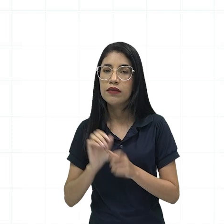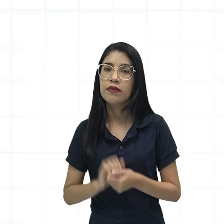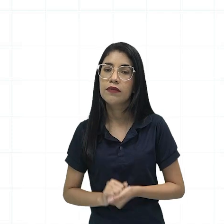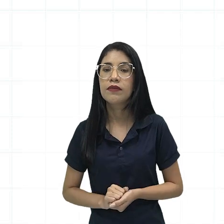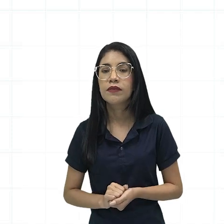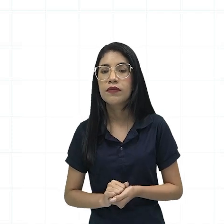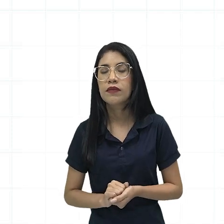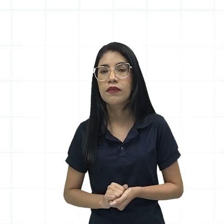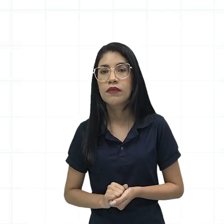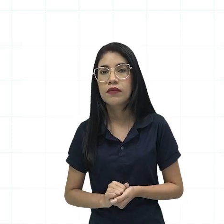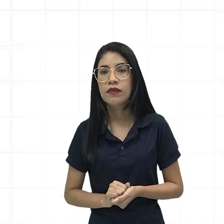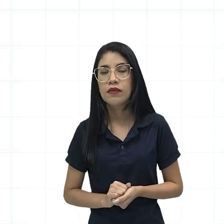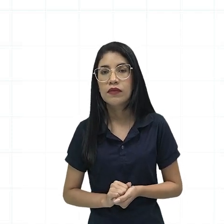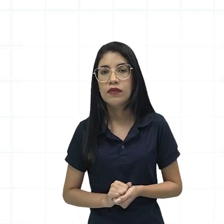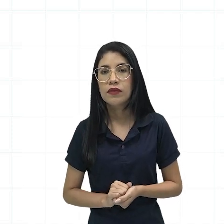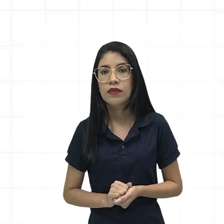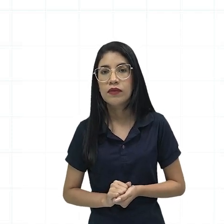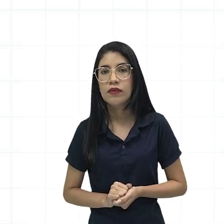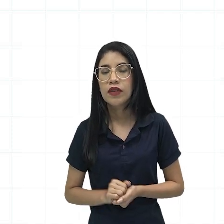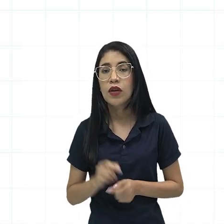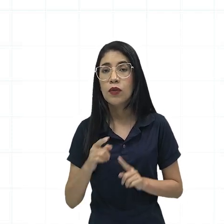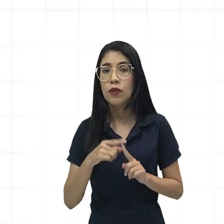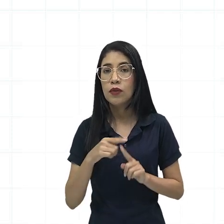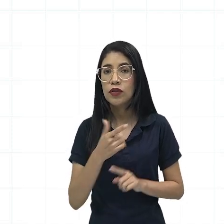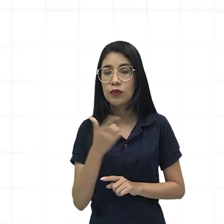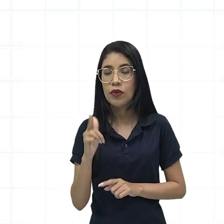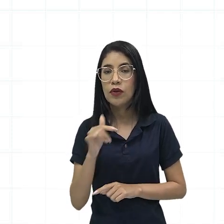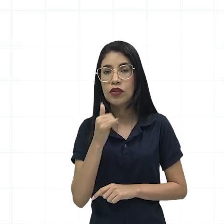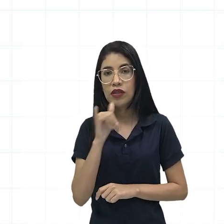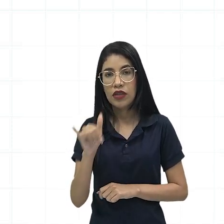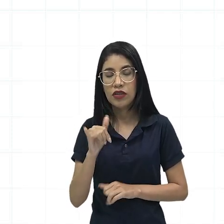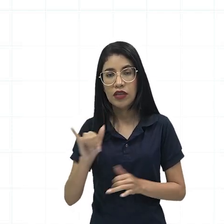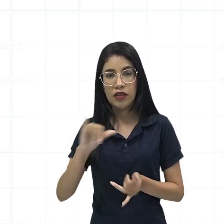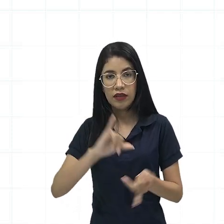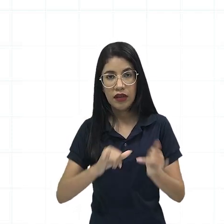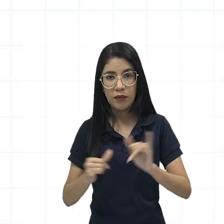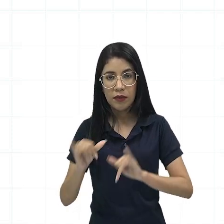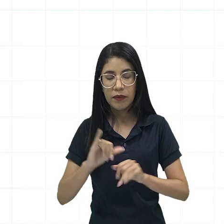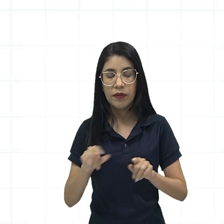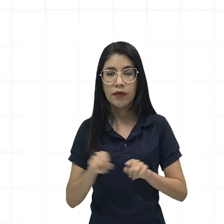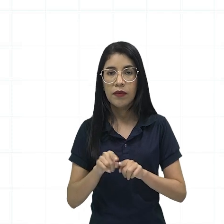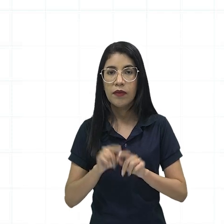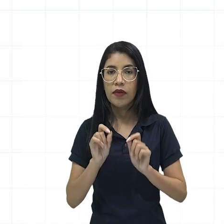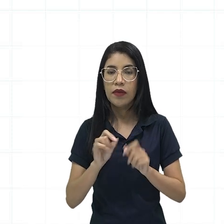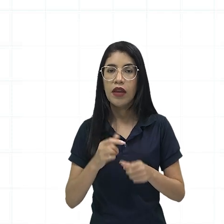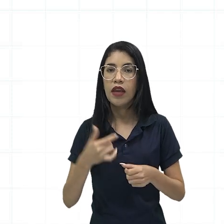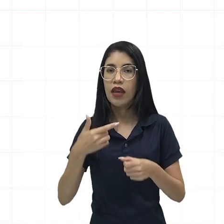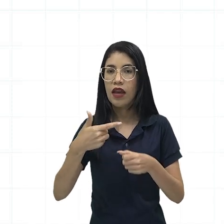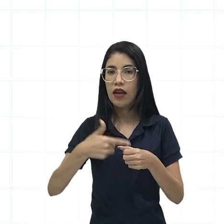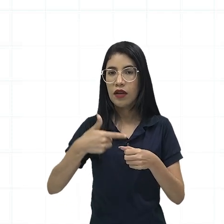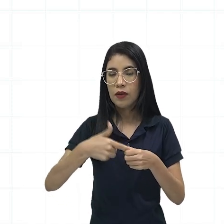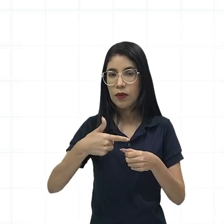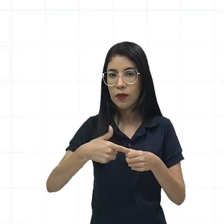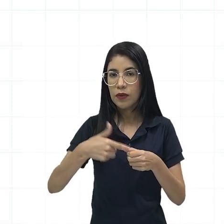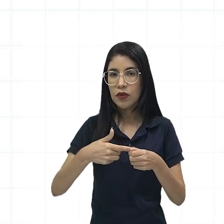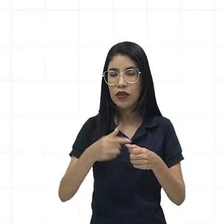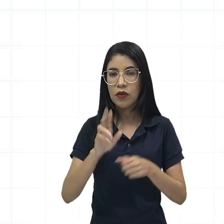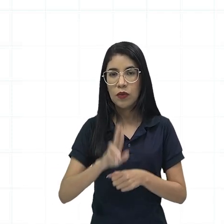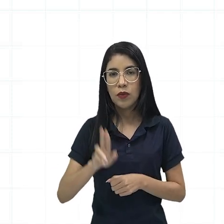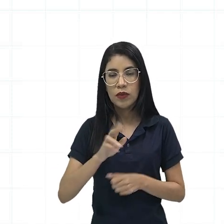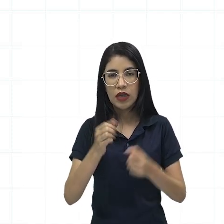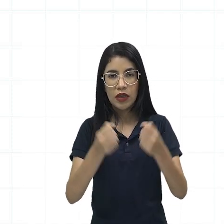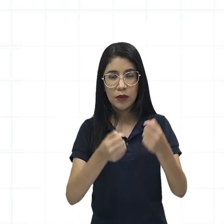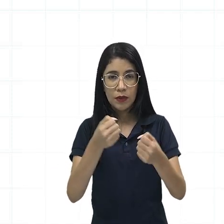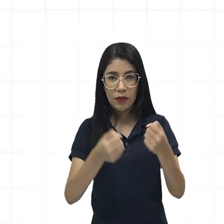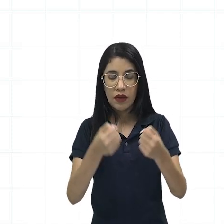nós temos aí outro exemplo de energia química, que é do abastecimento do carro, né? Então,